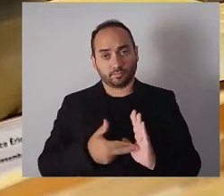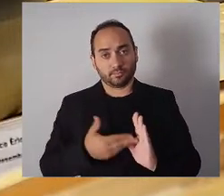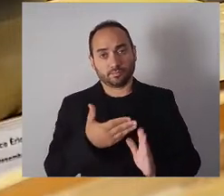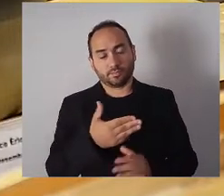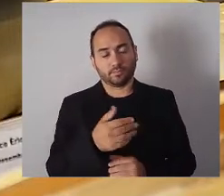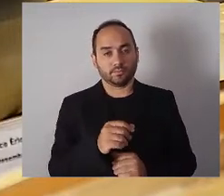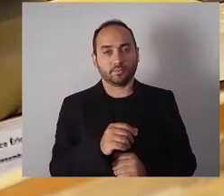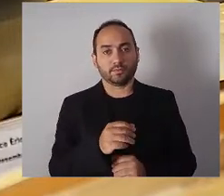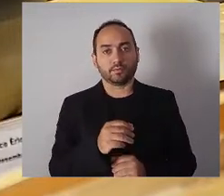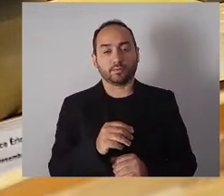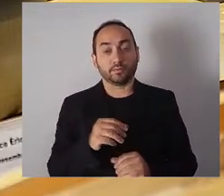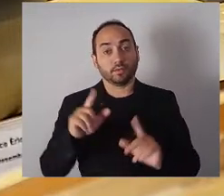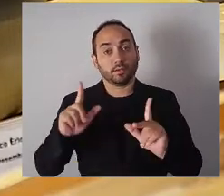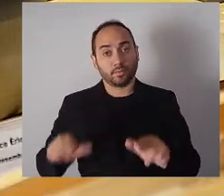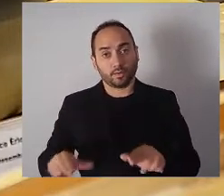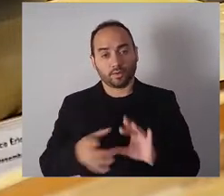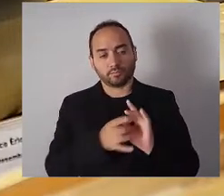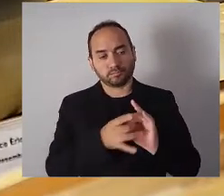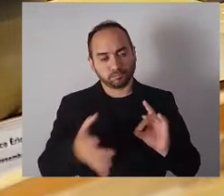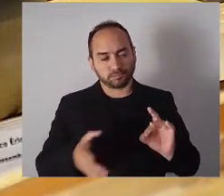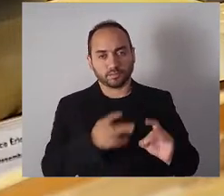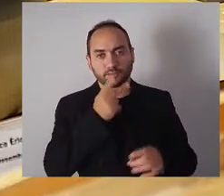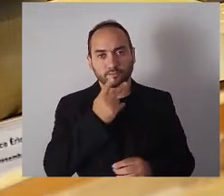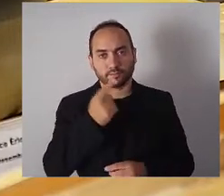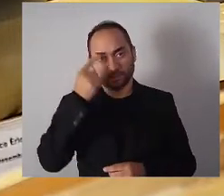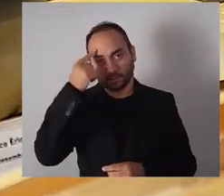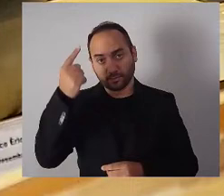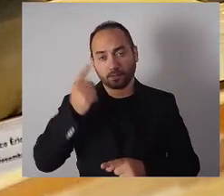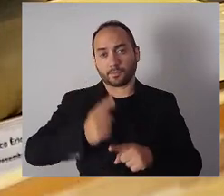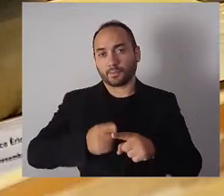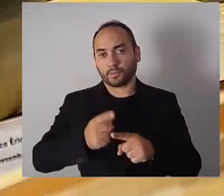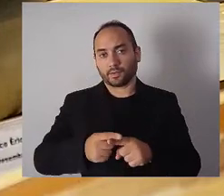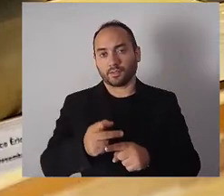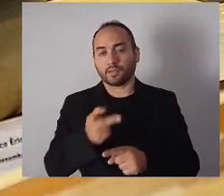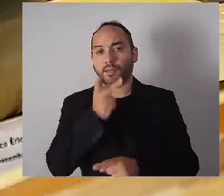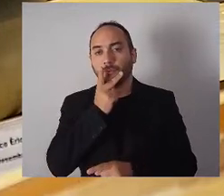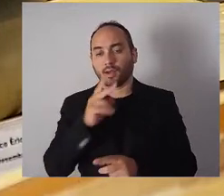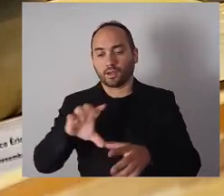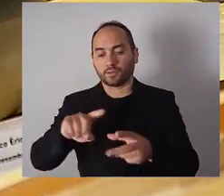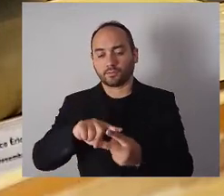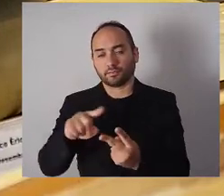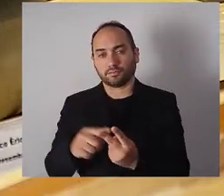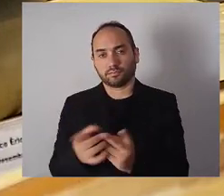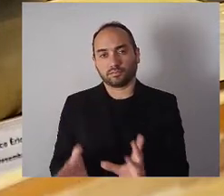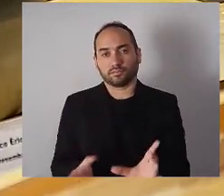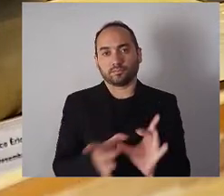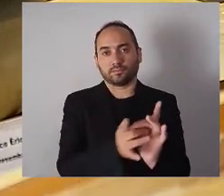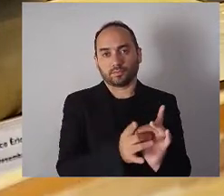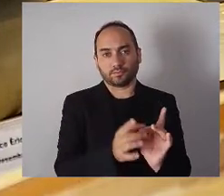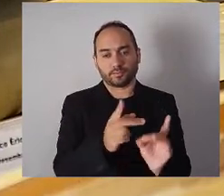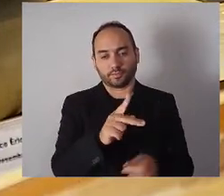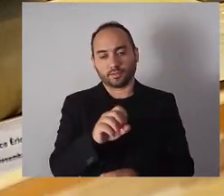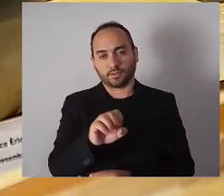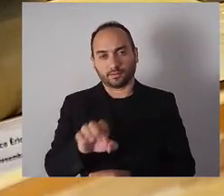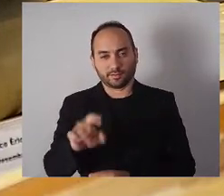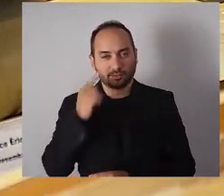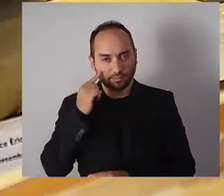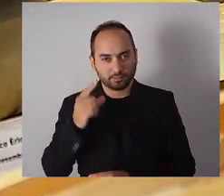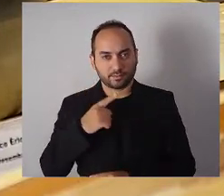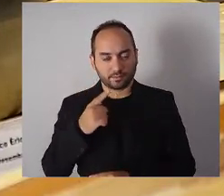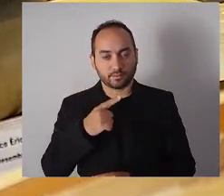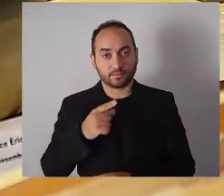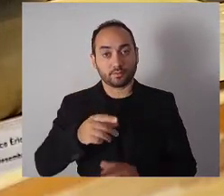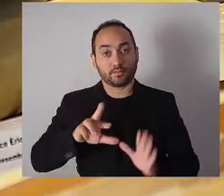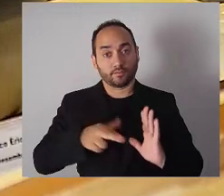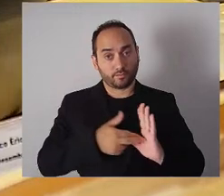que igualmente versa sobre desfiliação partidária motivada pela fusão do Democratas com o PSL, ocasião em que, por maioria, nos termos do voto